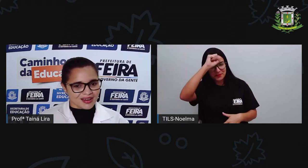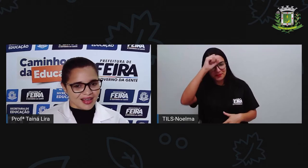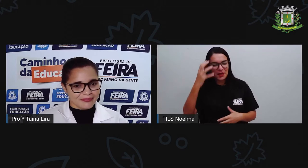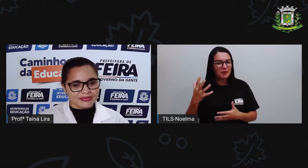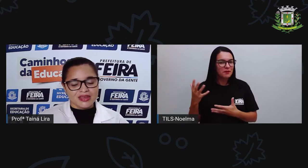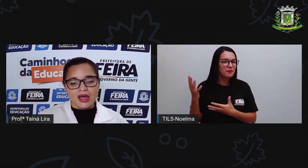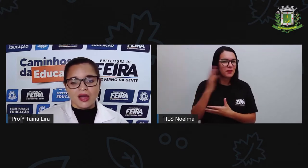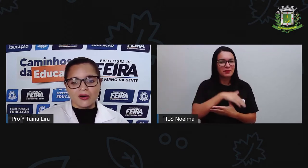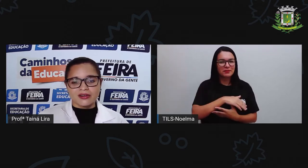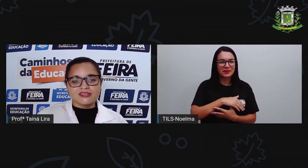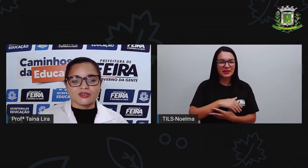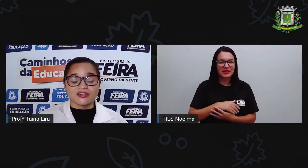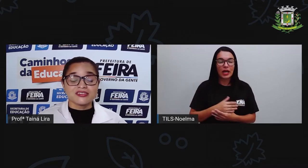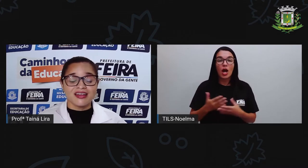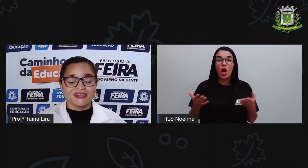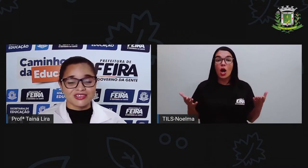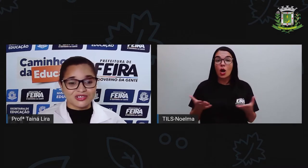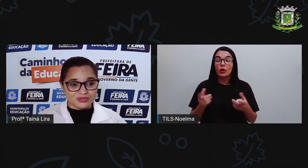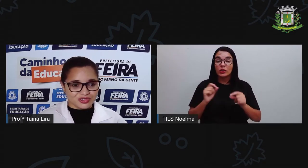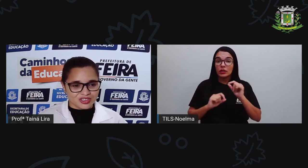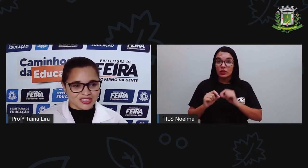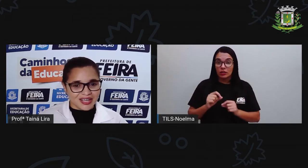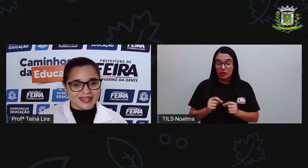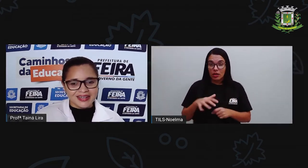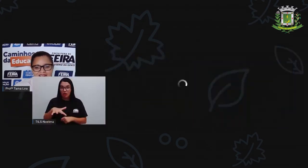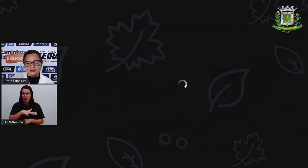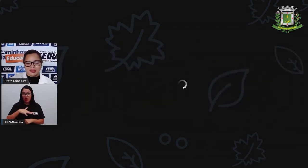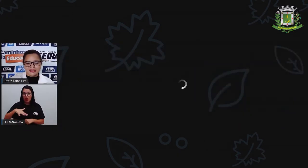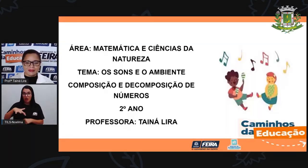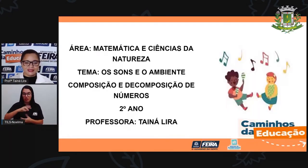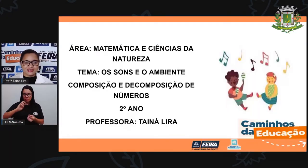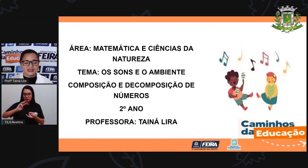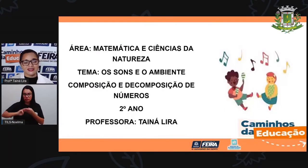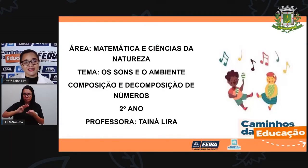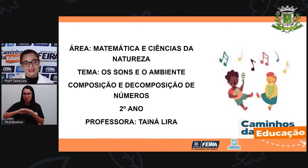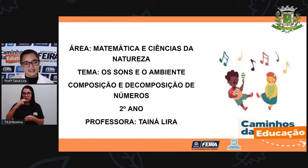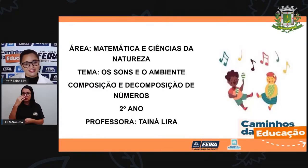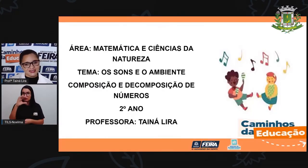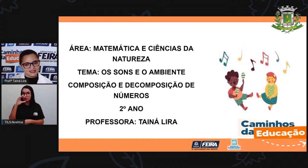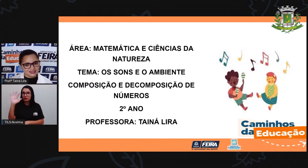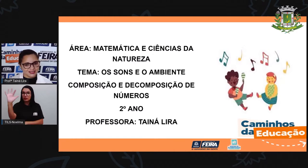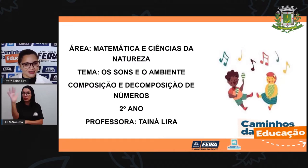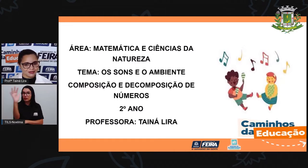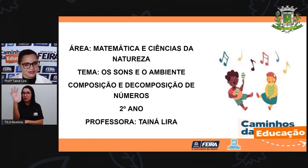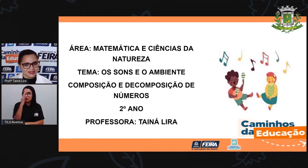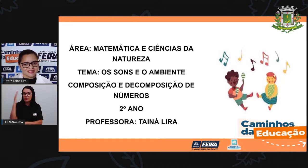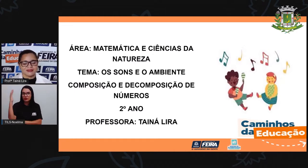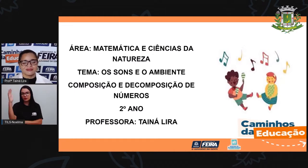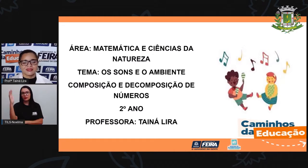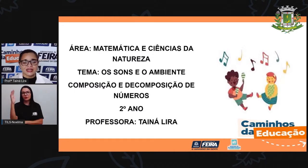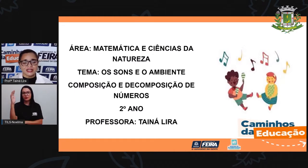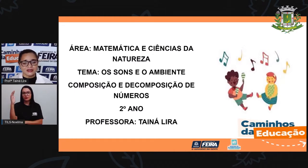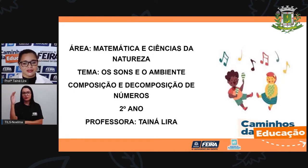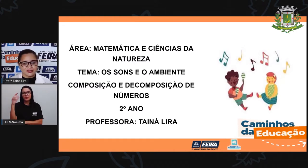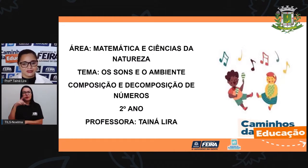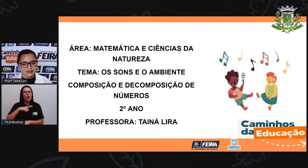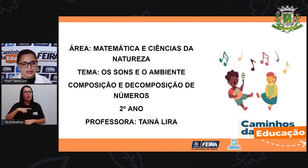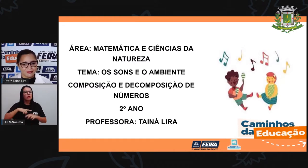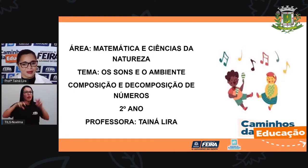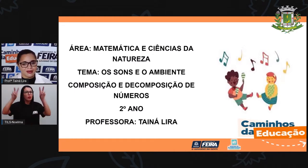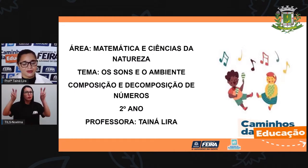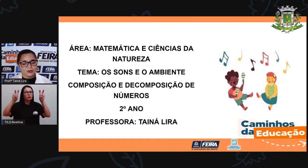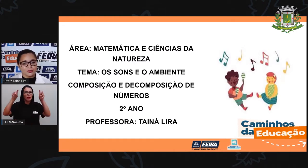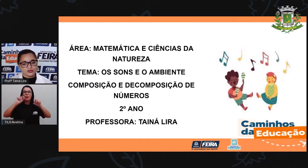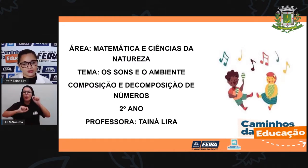vamos lá? Olha só, nossa aula de hoje é na área de matemática e ciências da natureza. E o nosso